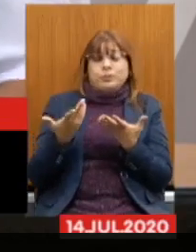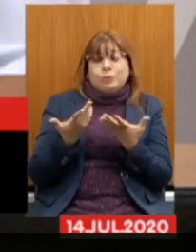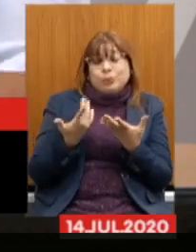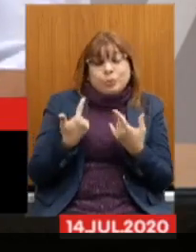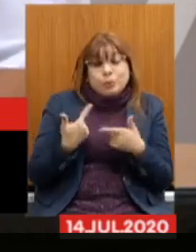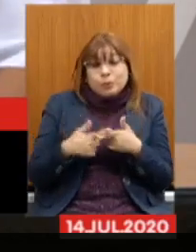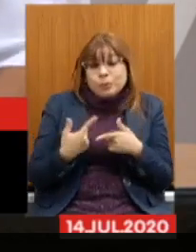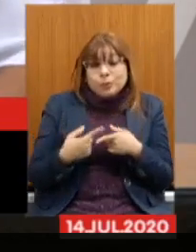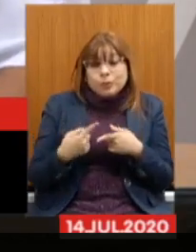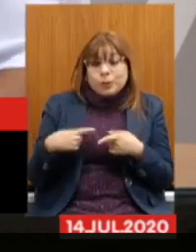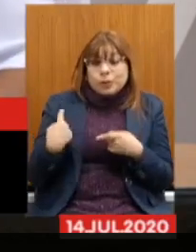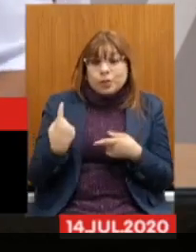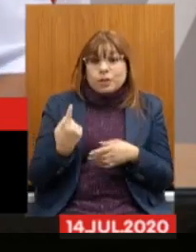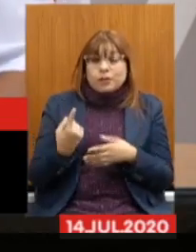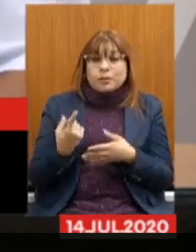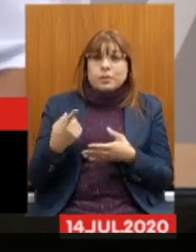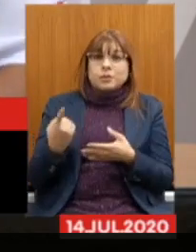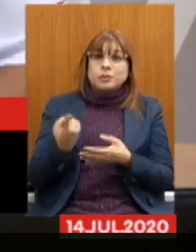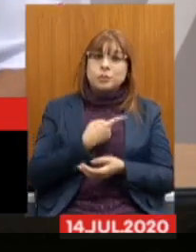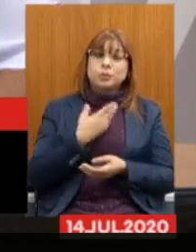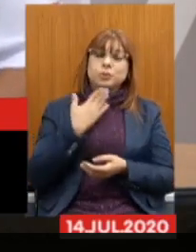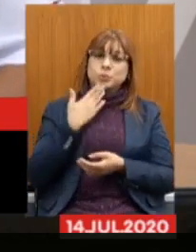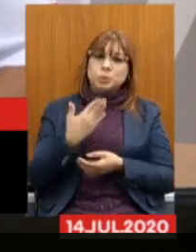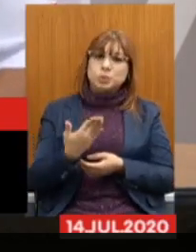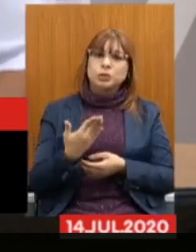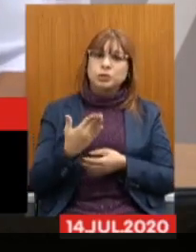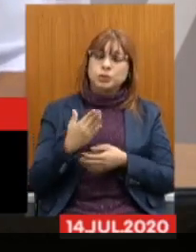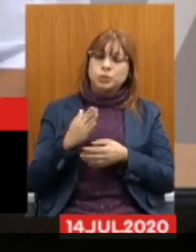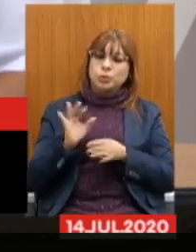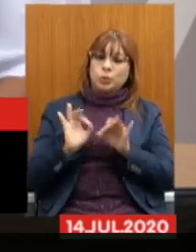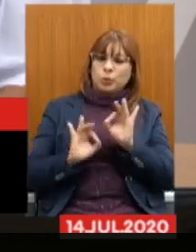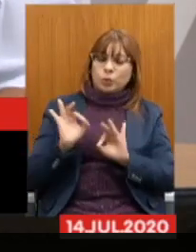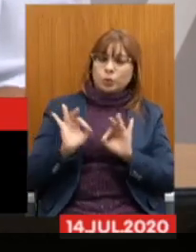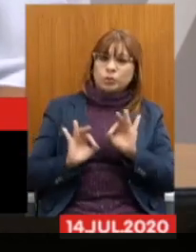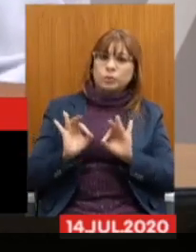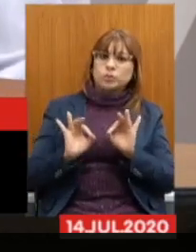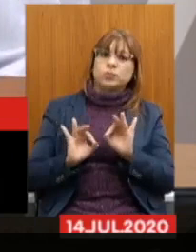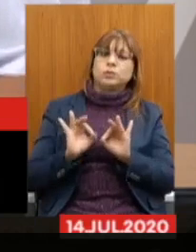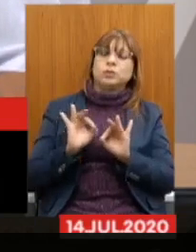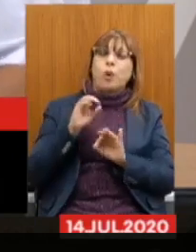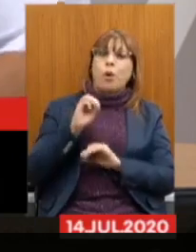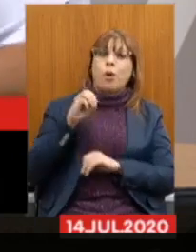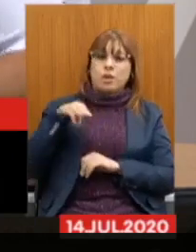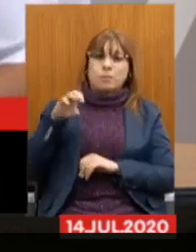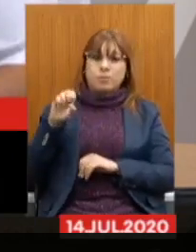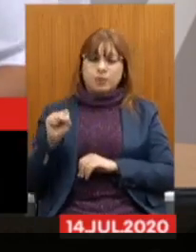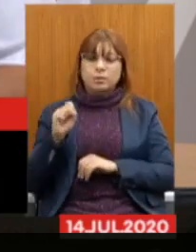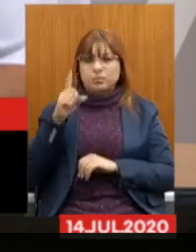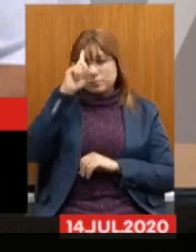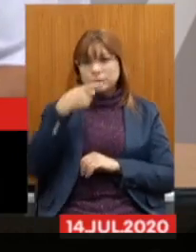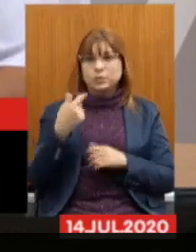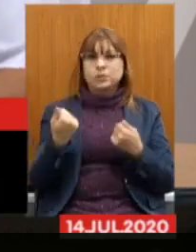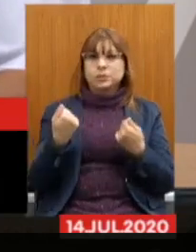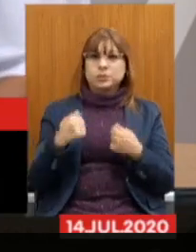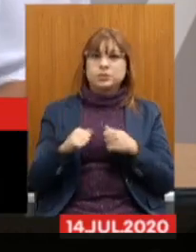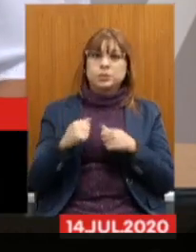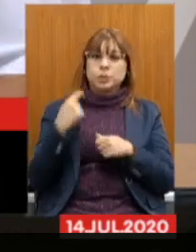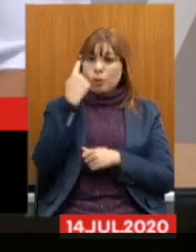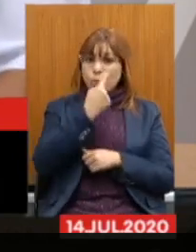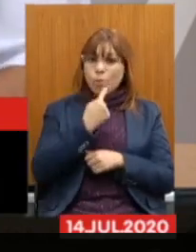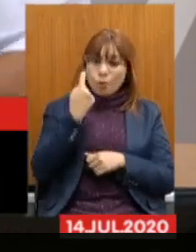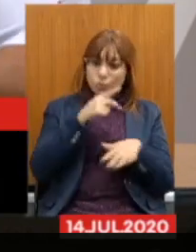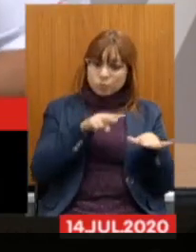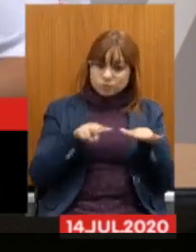que a Organização Mundial de Saúde recomenda, as 30 horas de trabalho semanais, que é